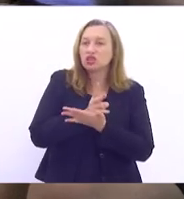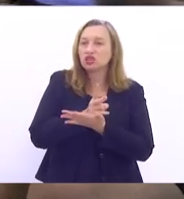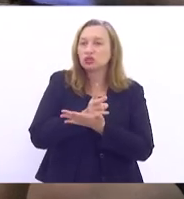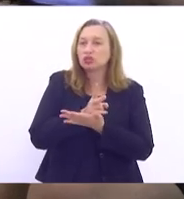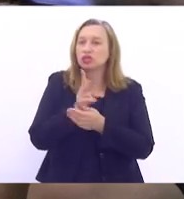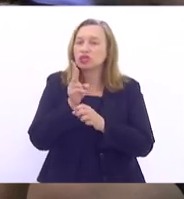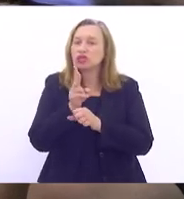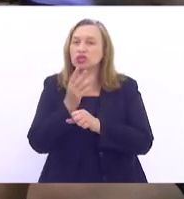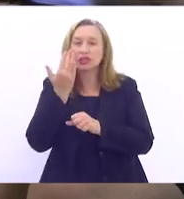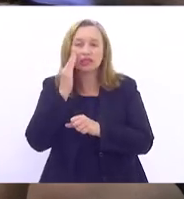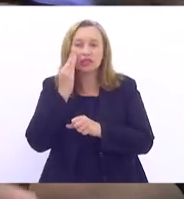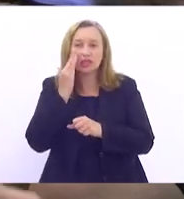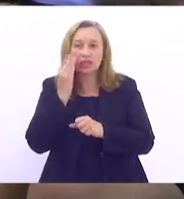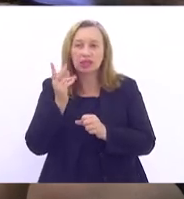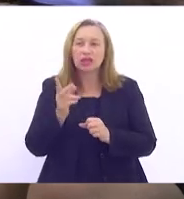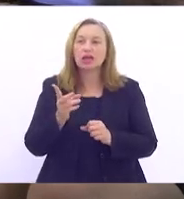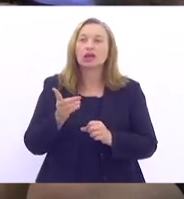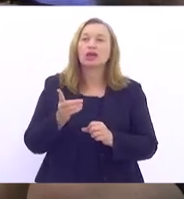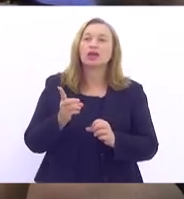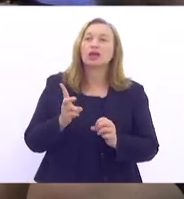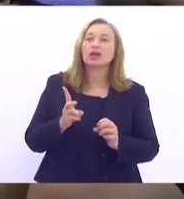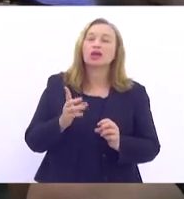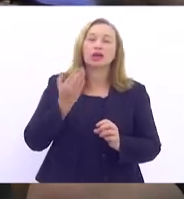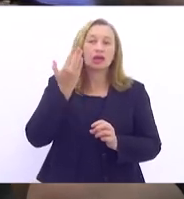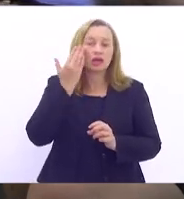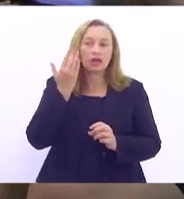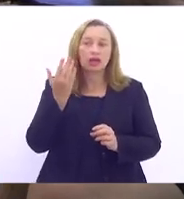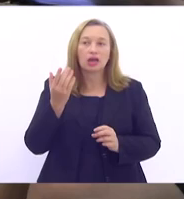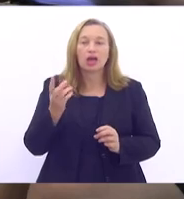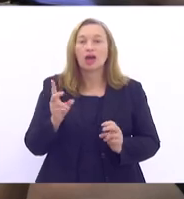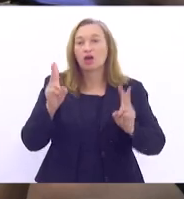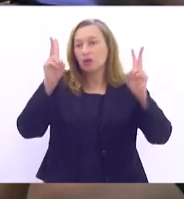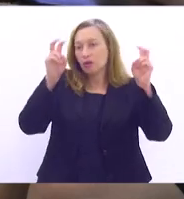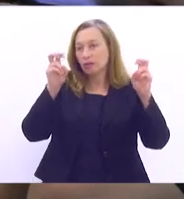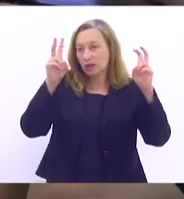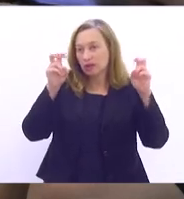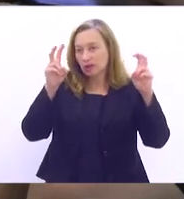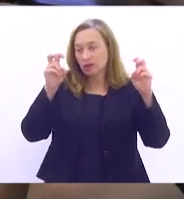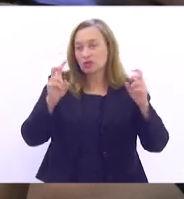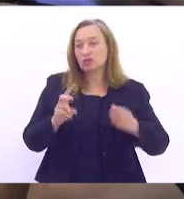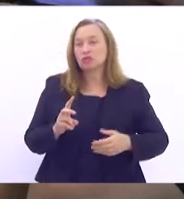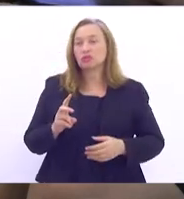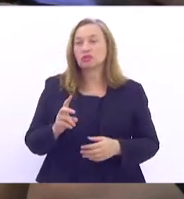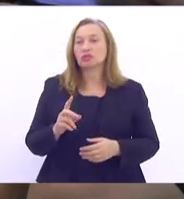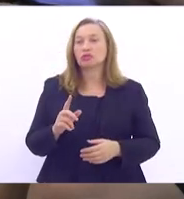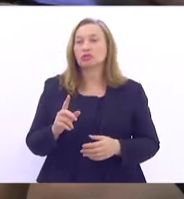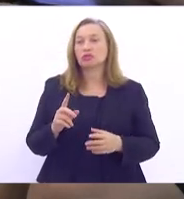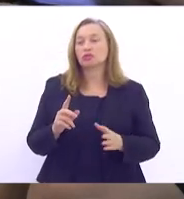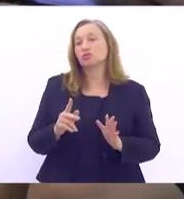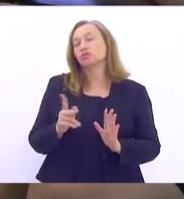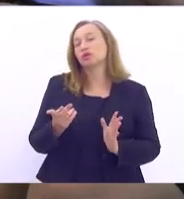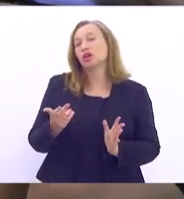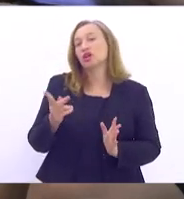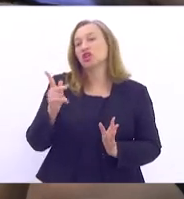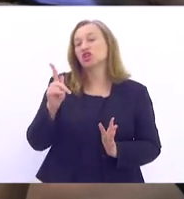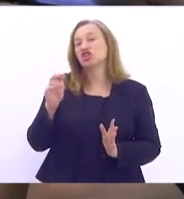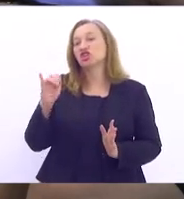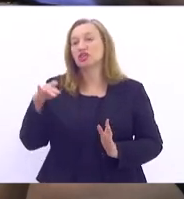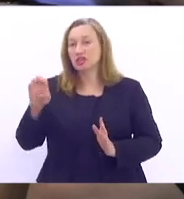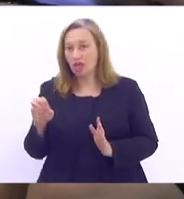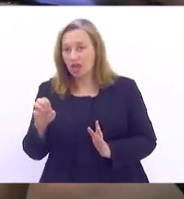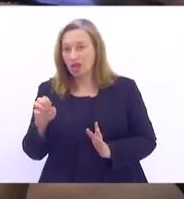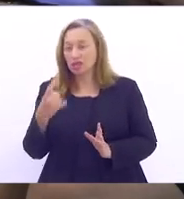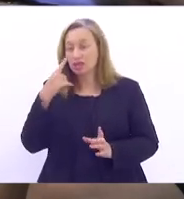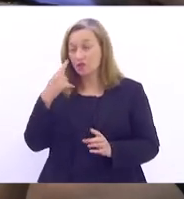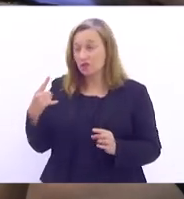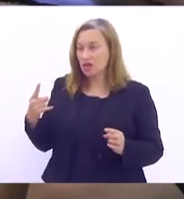procure entender a matéria da deputada que aqui foi citada, da Gisele, e se caso contrário a gente veja que não esbarra a matéria que eu